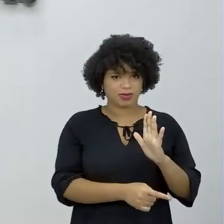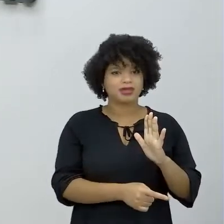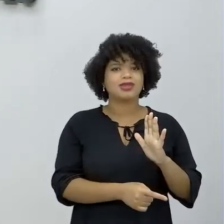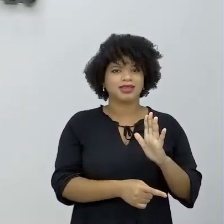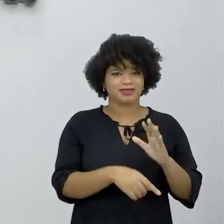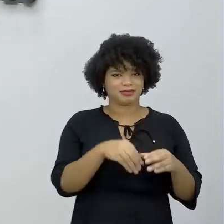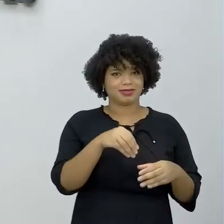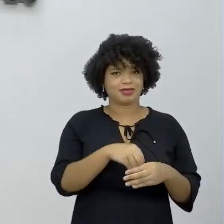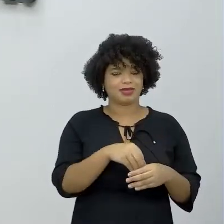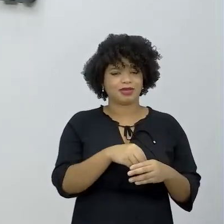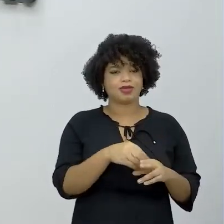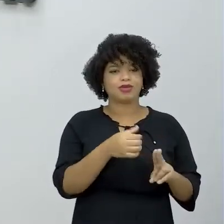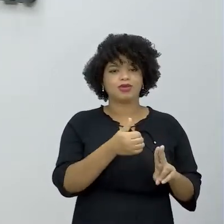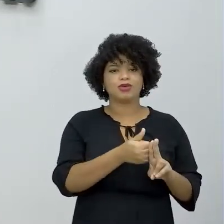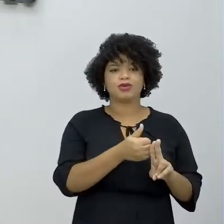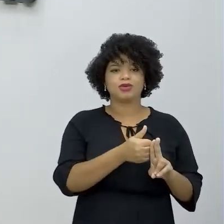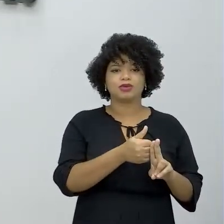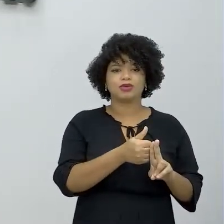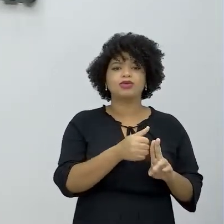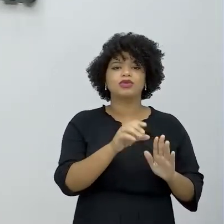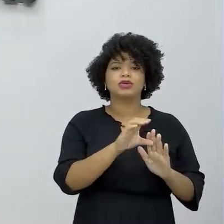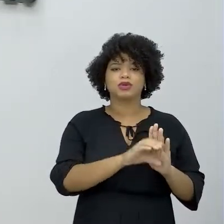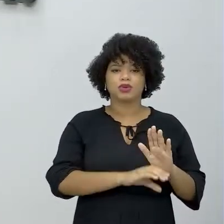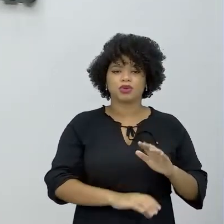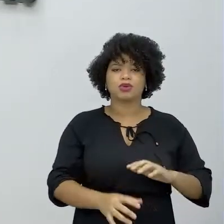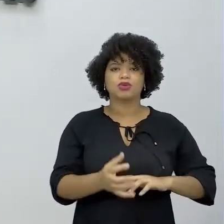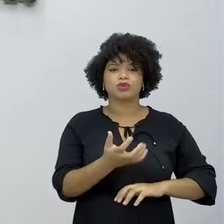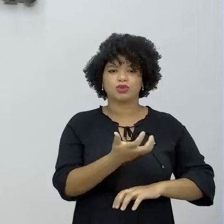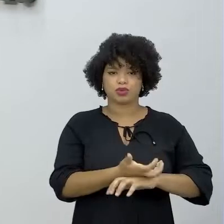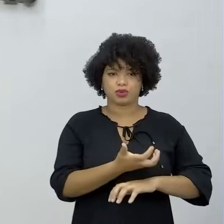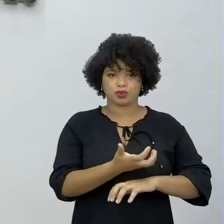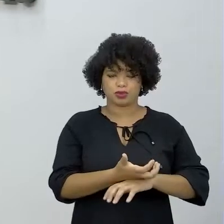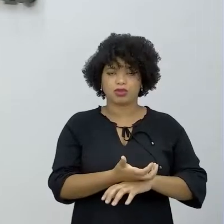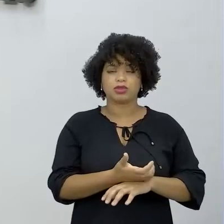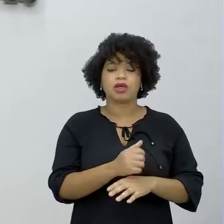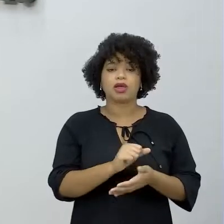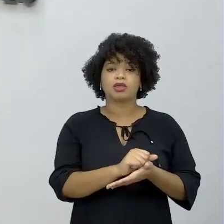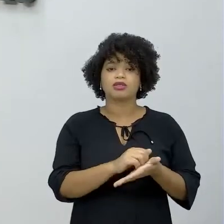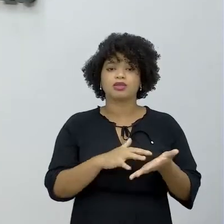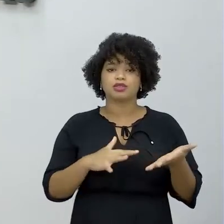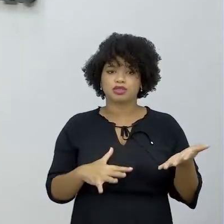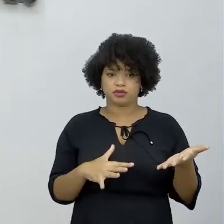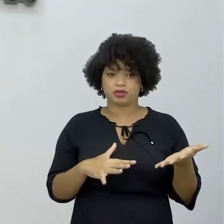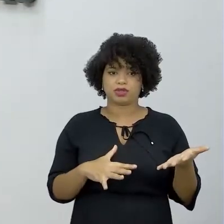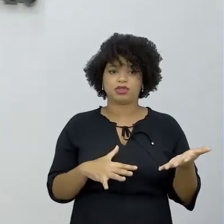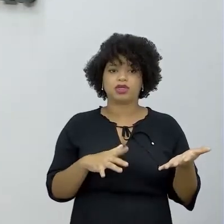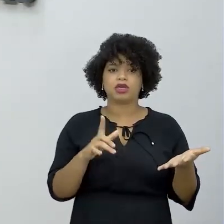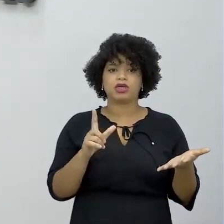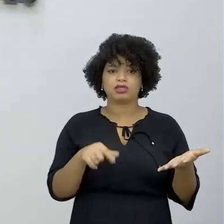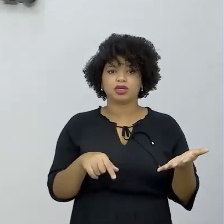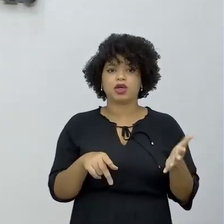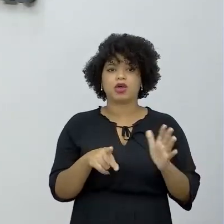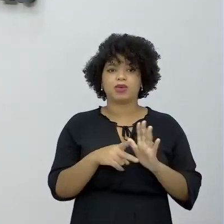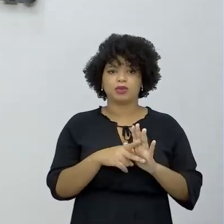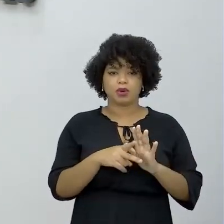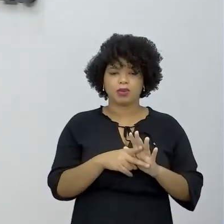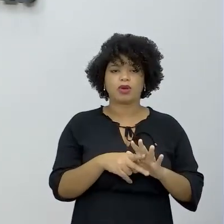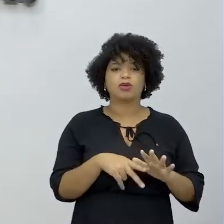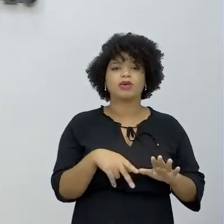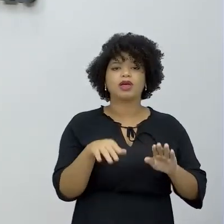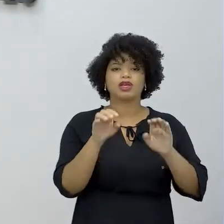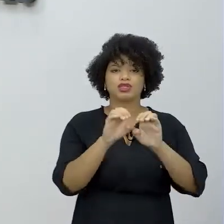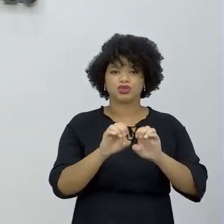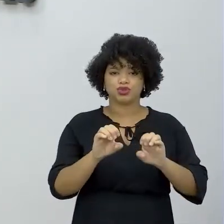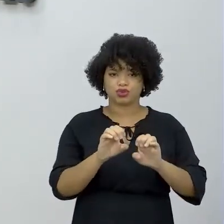nossa unidade curricular e no nosso componente, as atividades, elas pedem o eixo estruturante